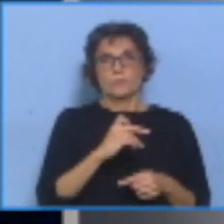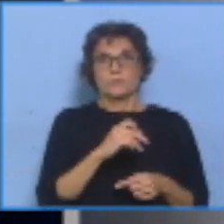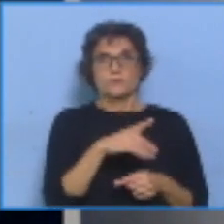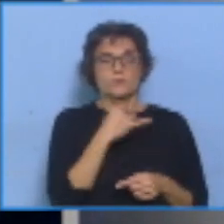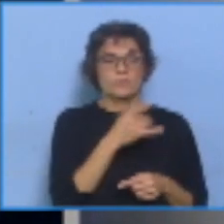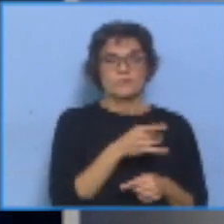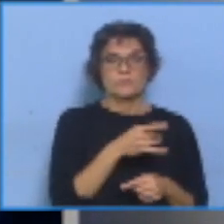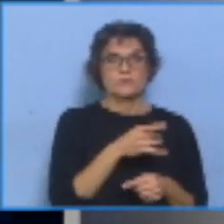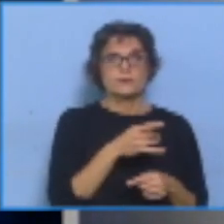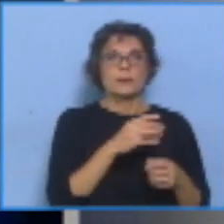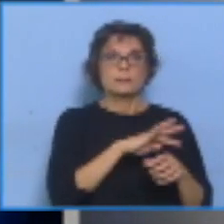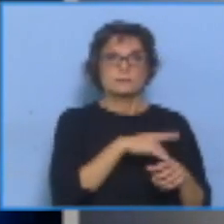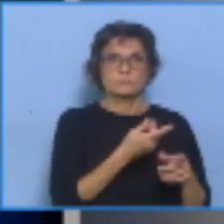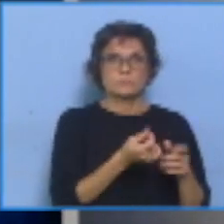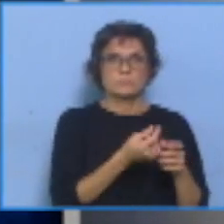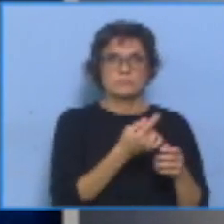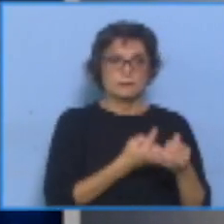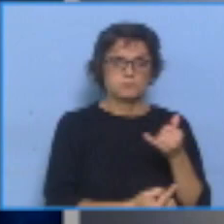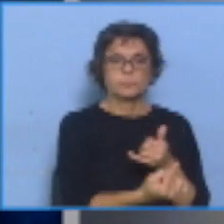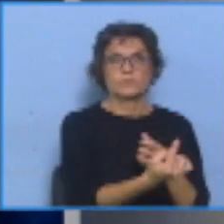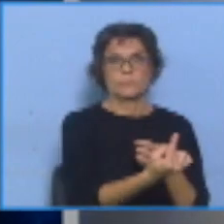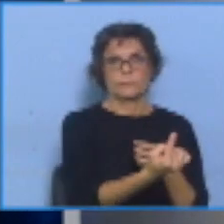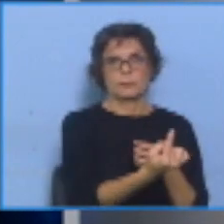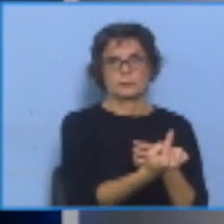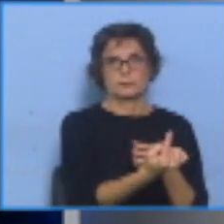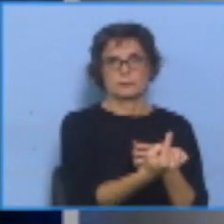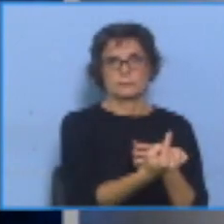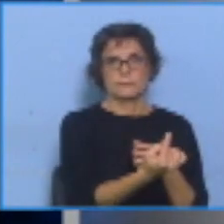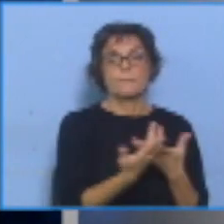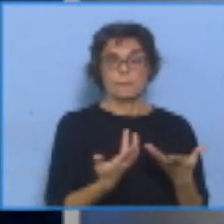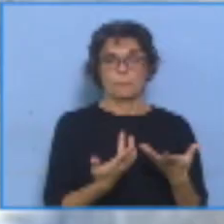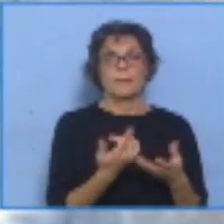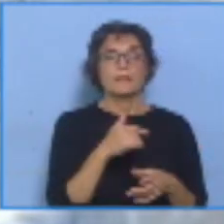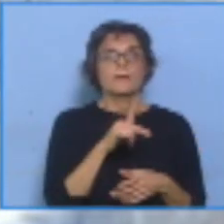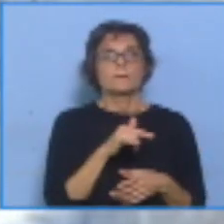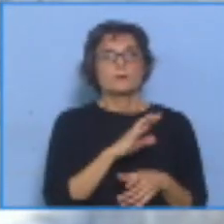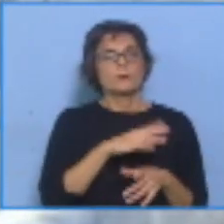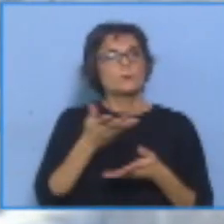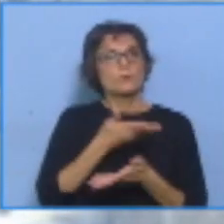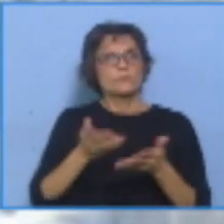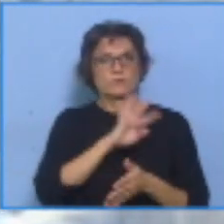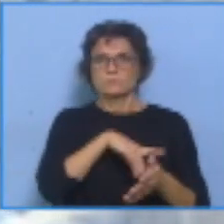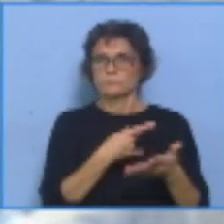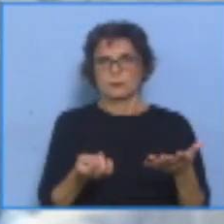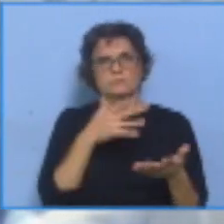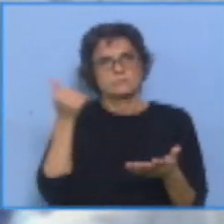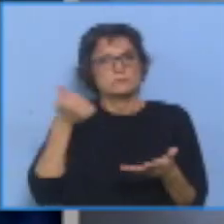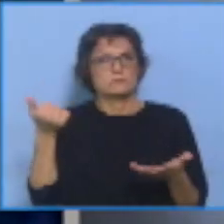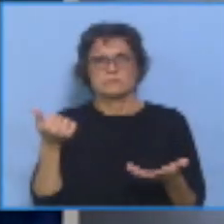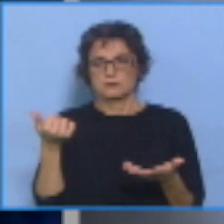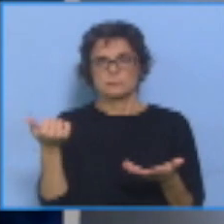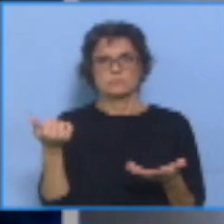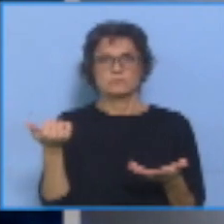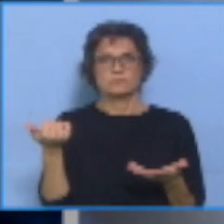famoso ensaio, é um dos diálogos mais poéticos e, ao mesmo tempo, belos e com um